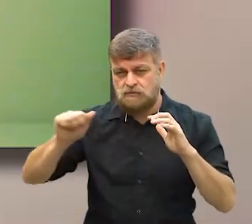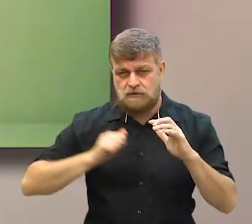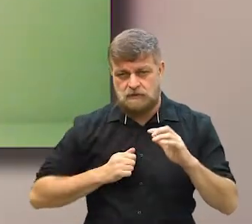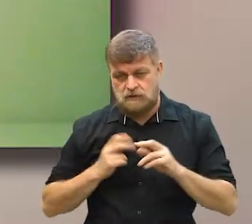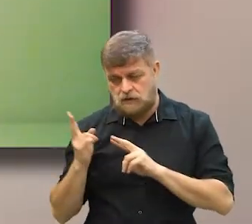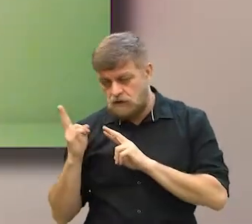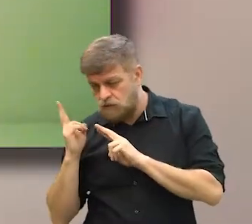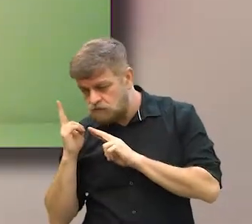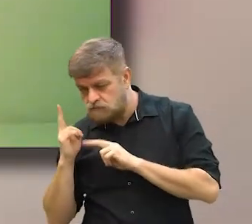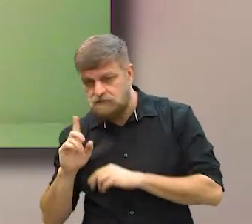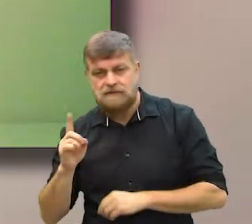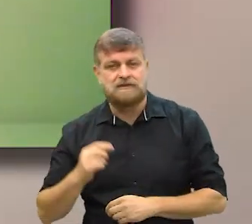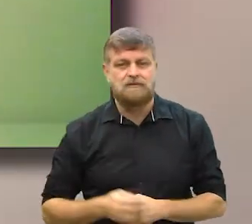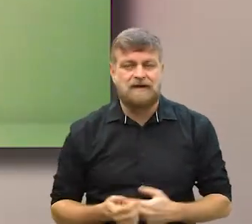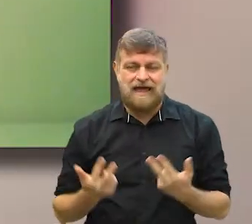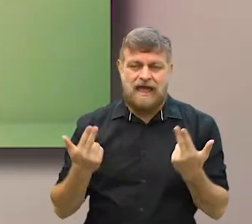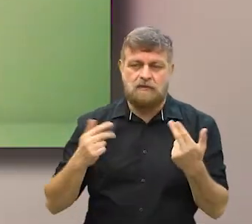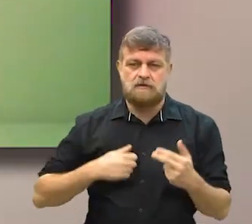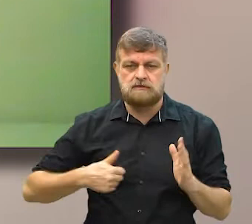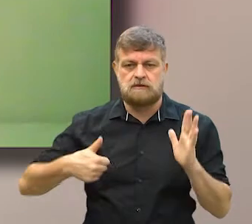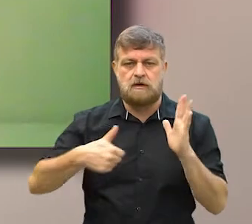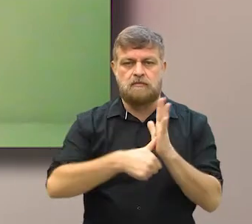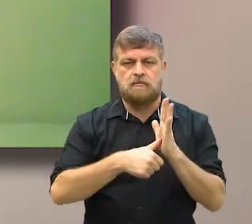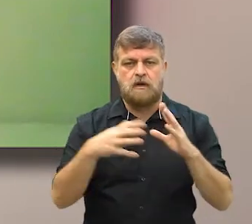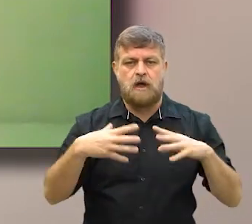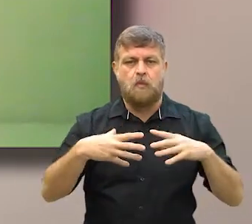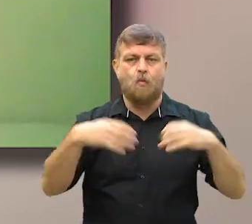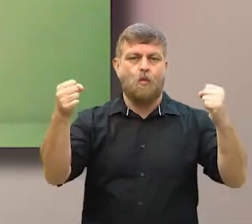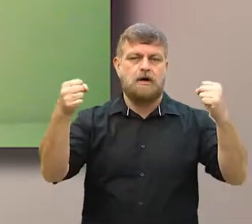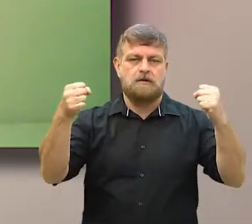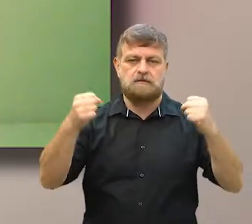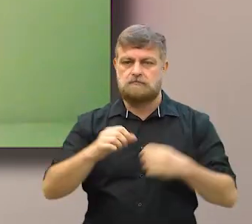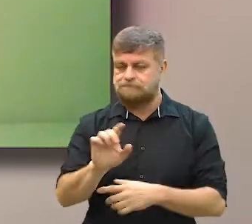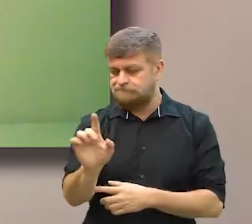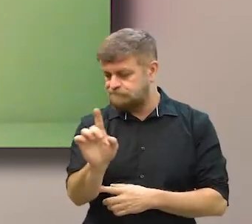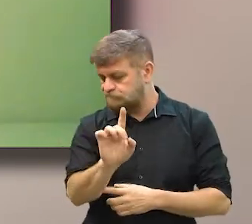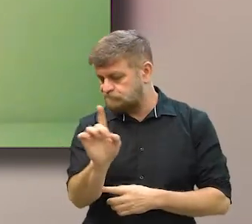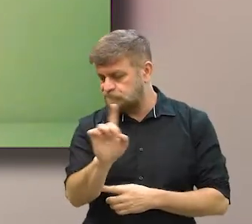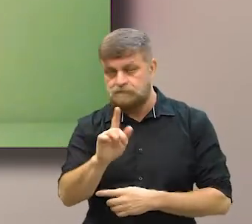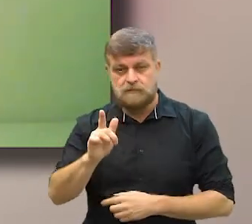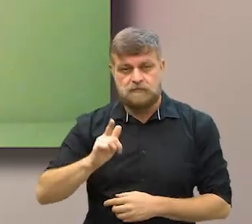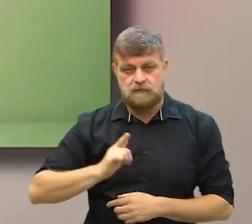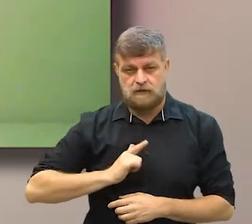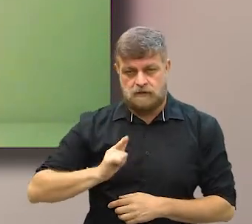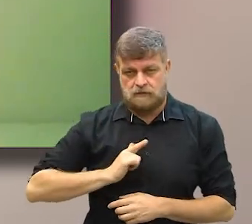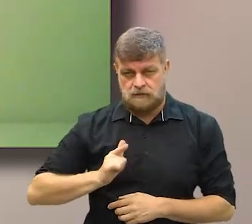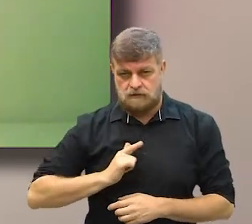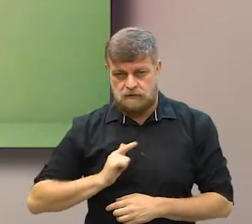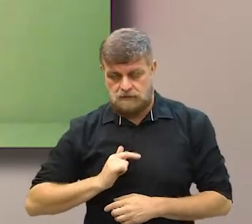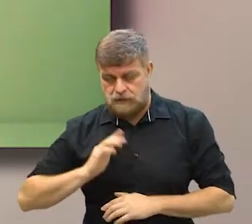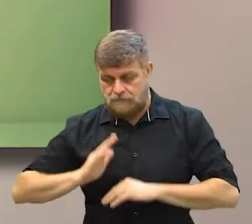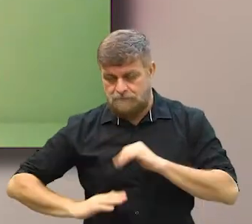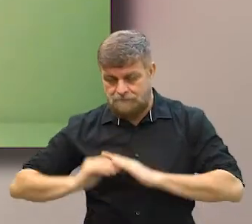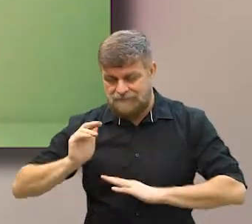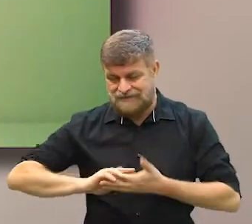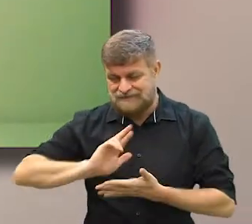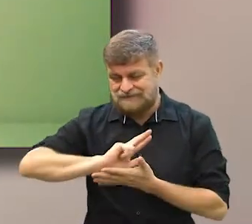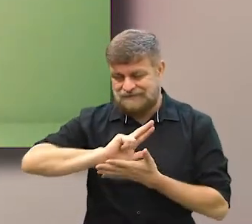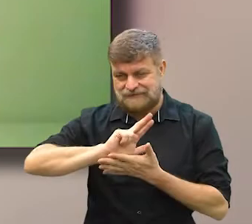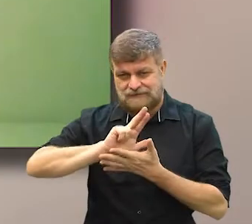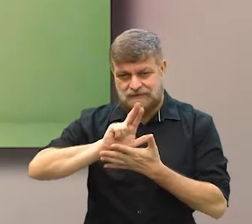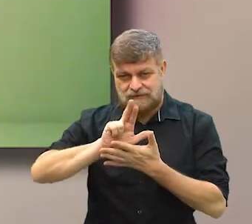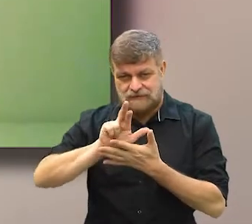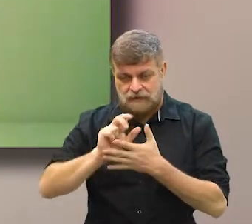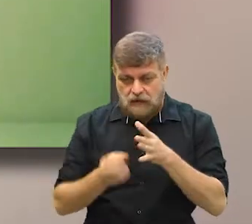O sono não é como se a gente desligasse um aparelho da tomada. Existem determinadas atividades